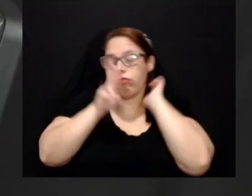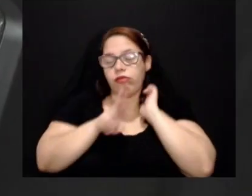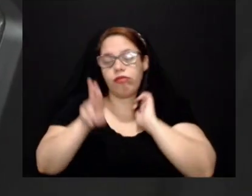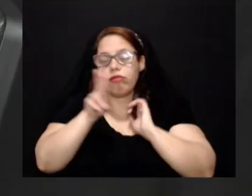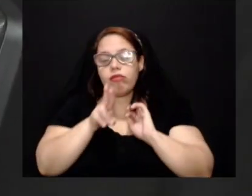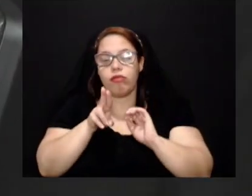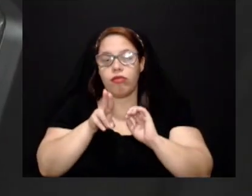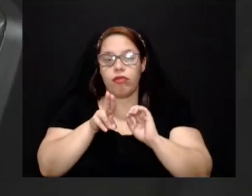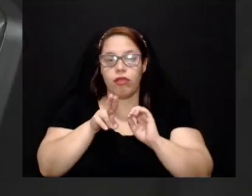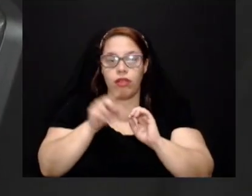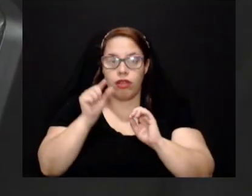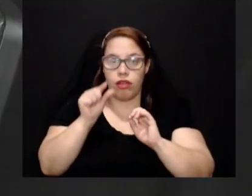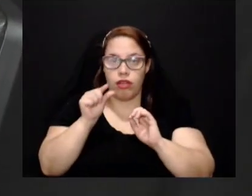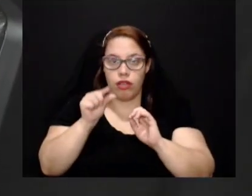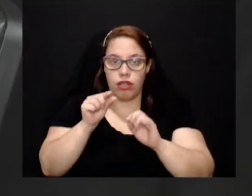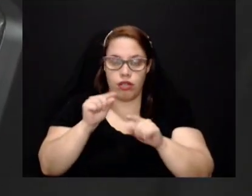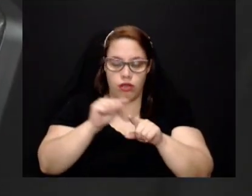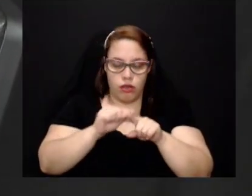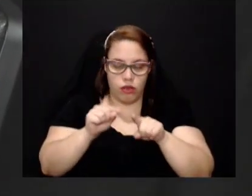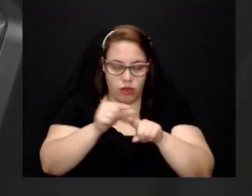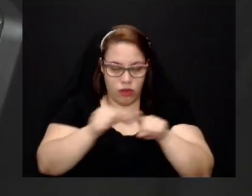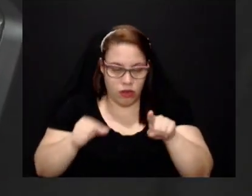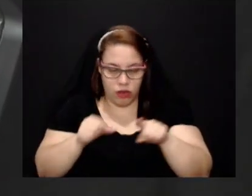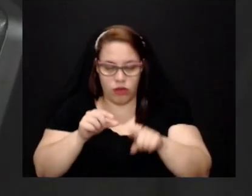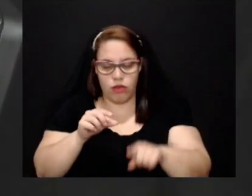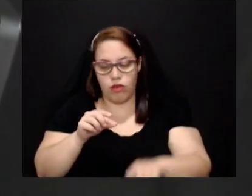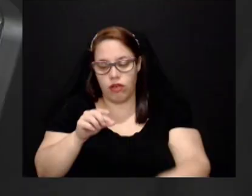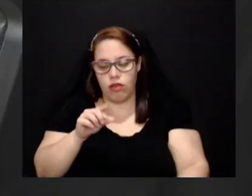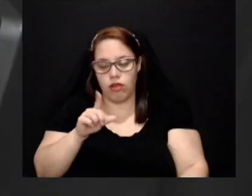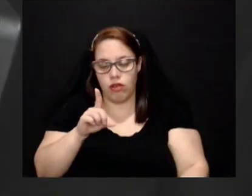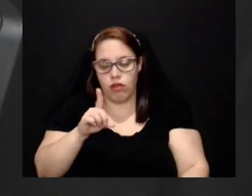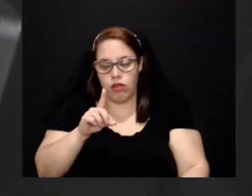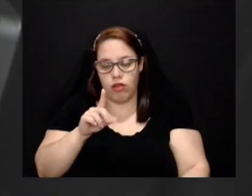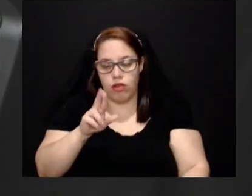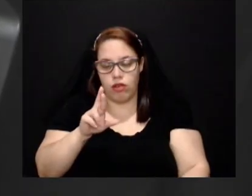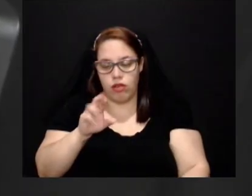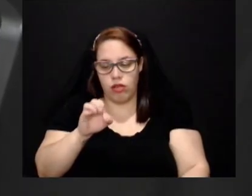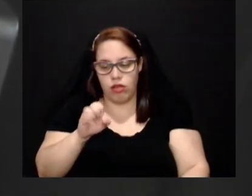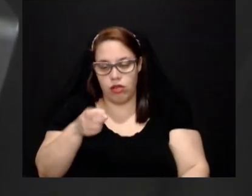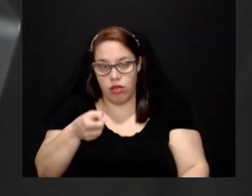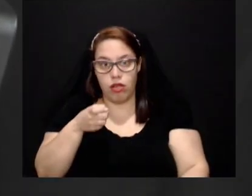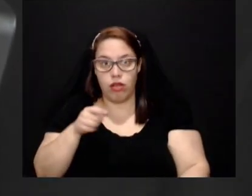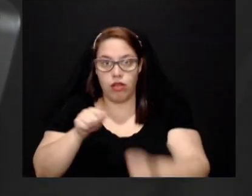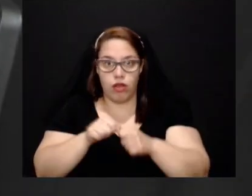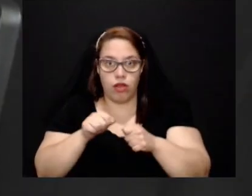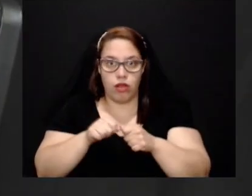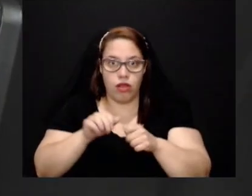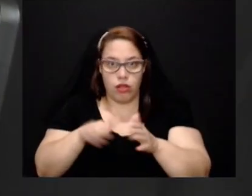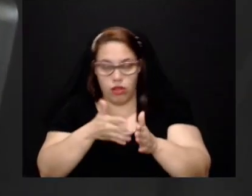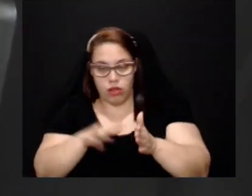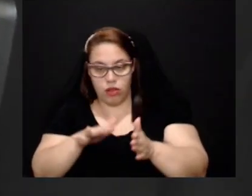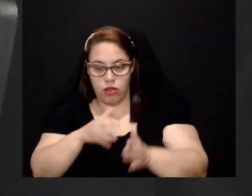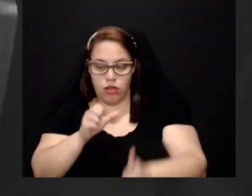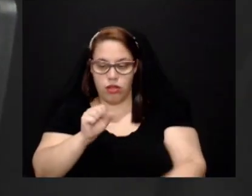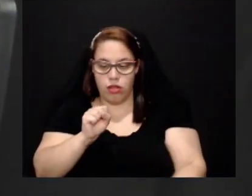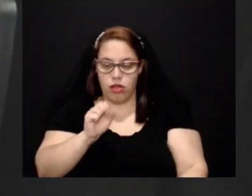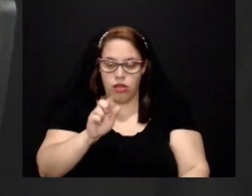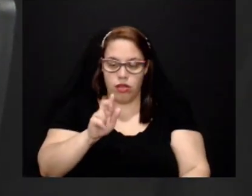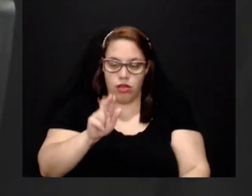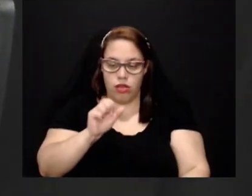pedacinho de durex ou fita crepe para marcar aquilo que a gente faria o scratch, né? Então eu peguei